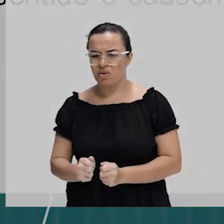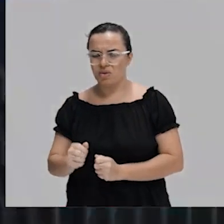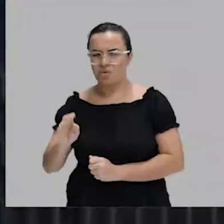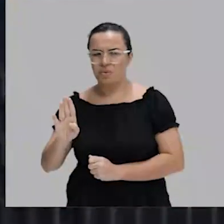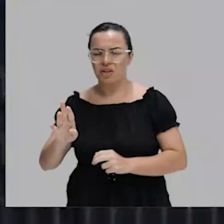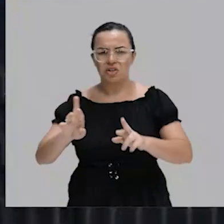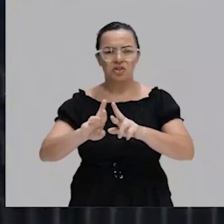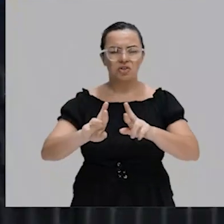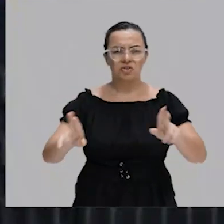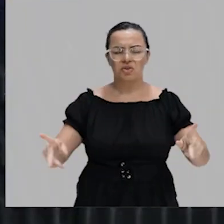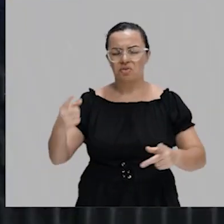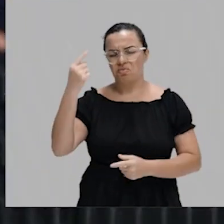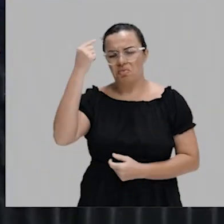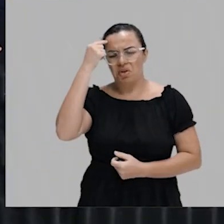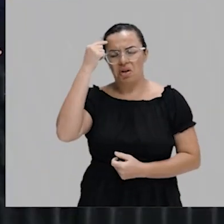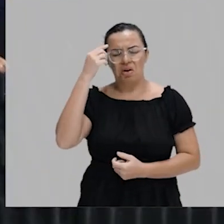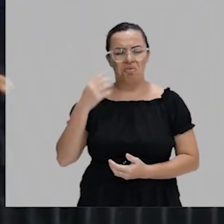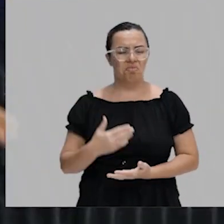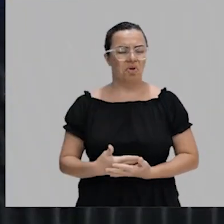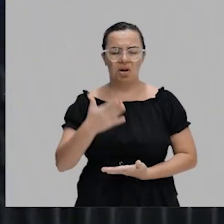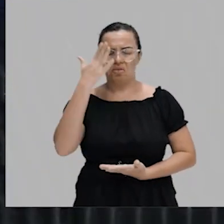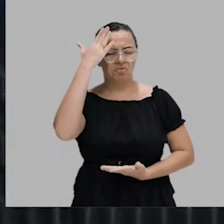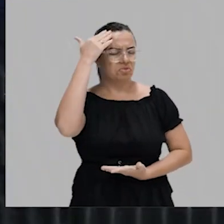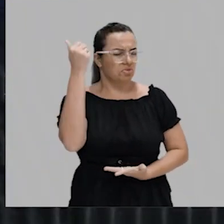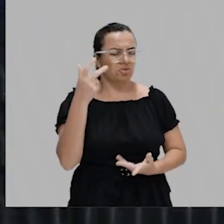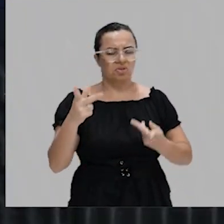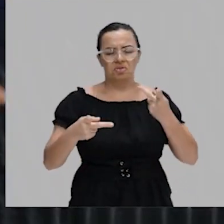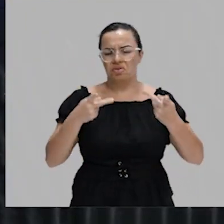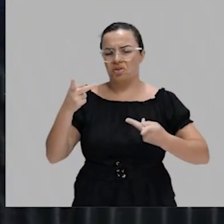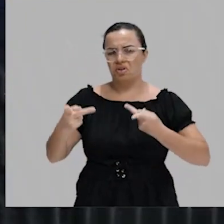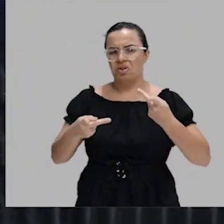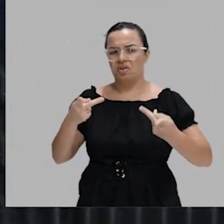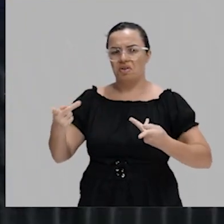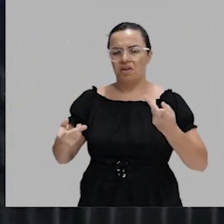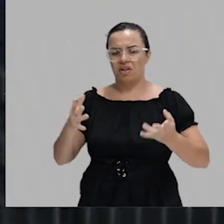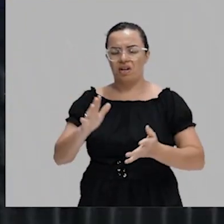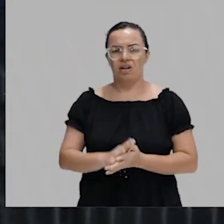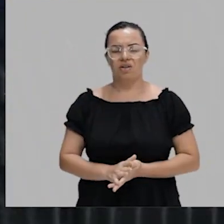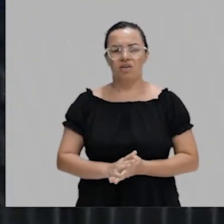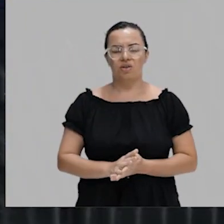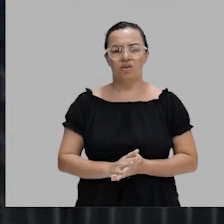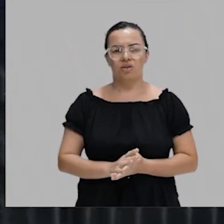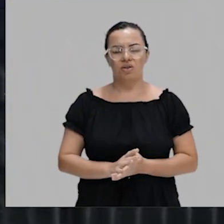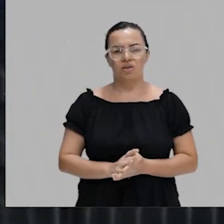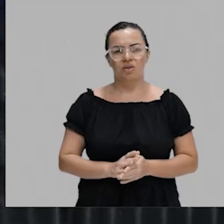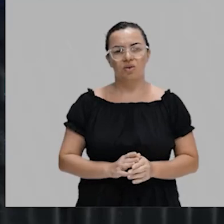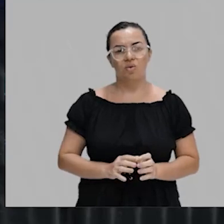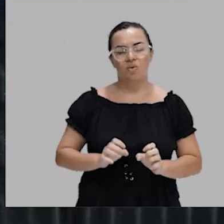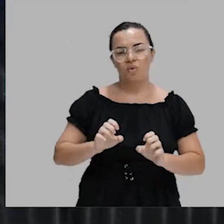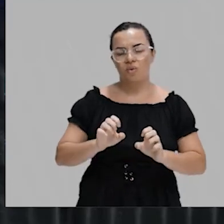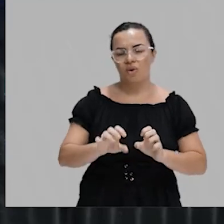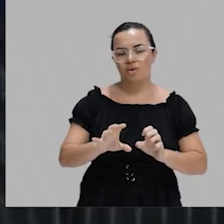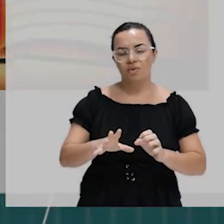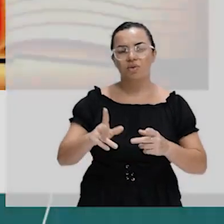dizer, o falante, se ele quis dizer essa coisa ou se ele quis dizer outra, tá bom? Então, compreender, por exemplo, regência